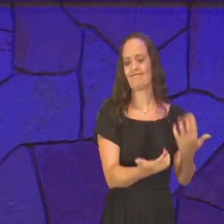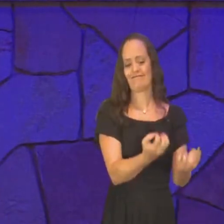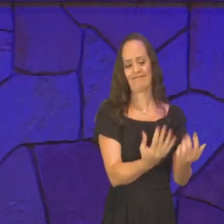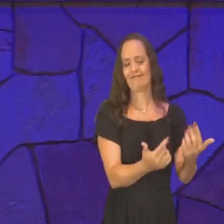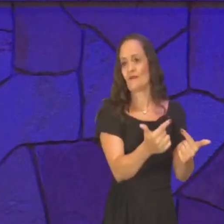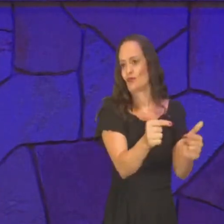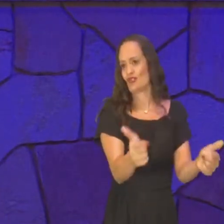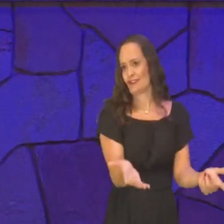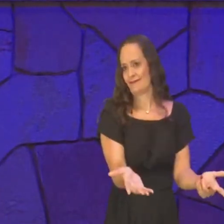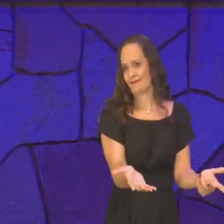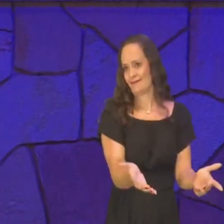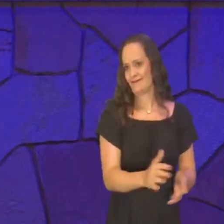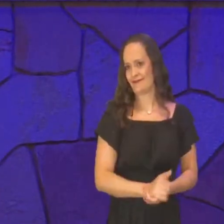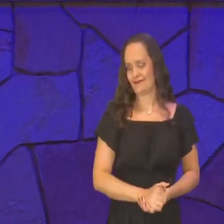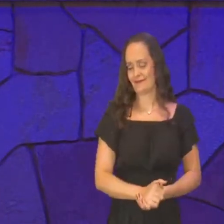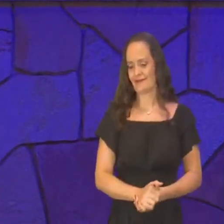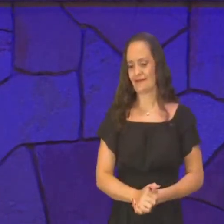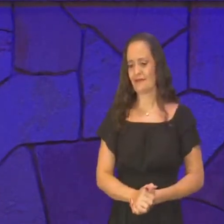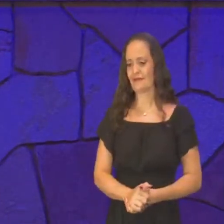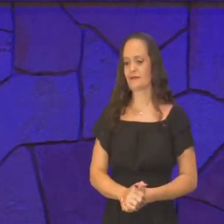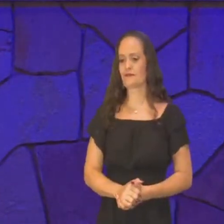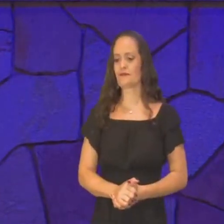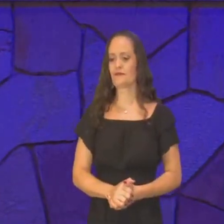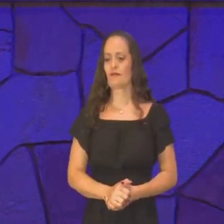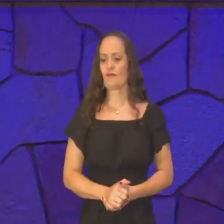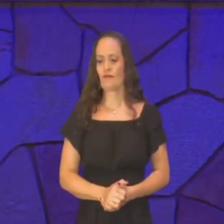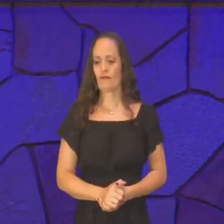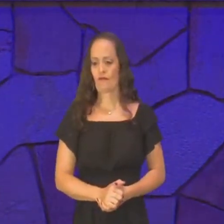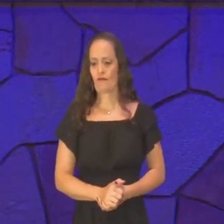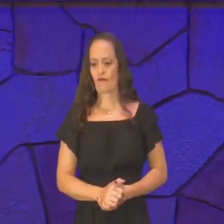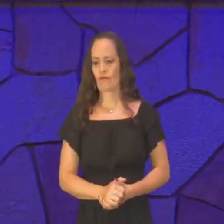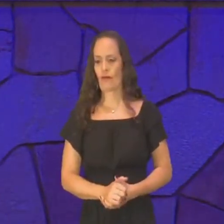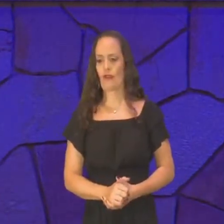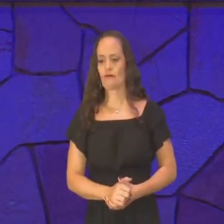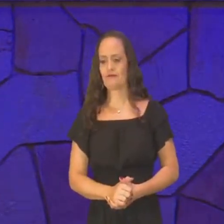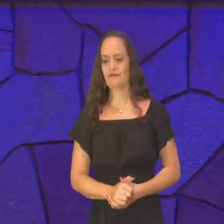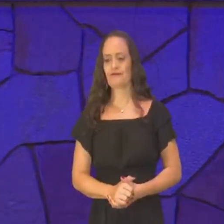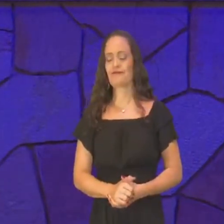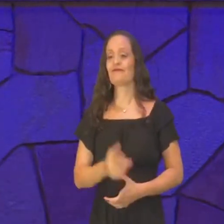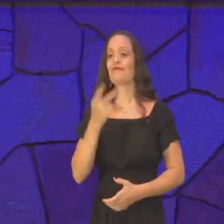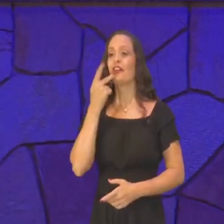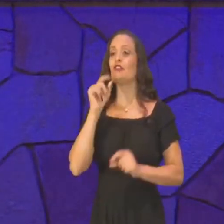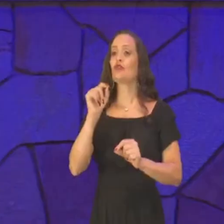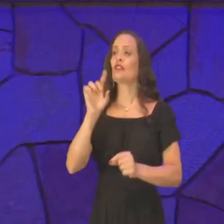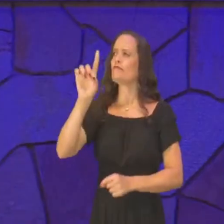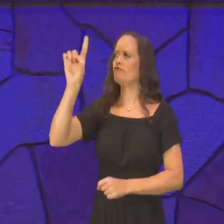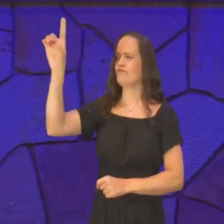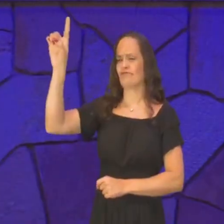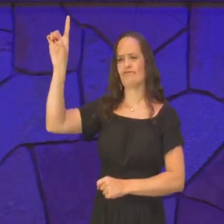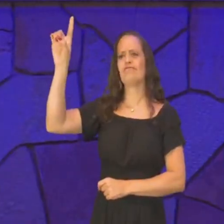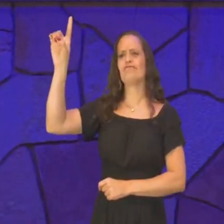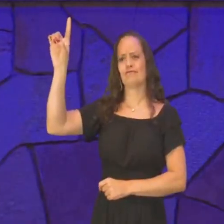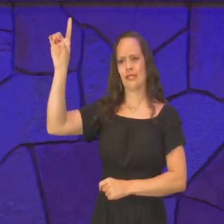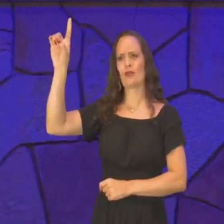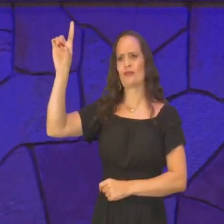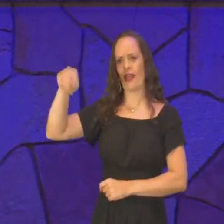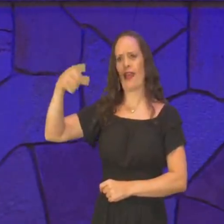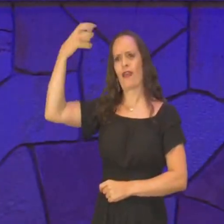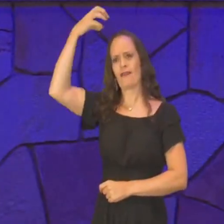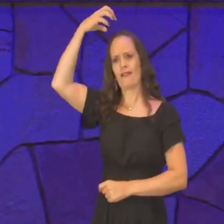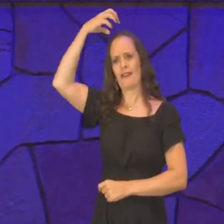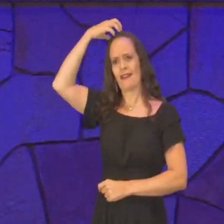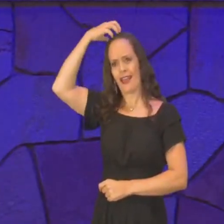para a nação, para o rei, de que há Deus em Israel. O Deus que